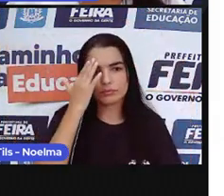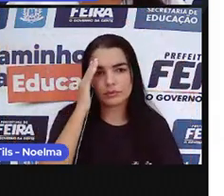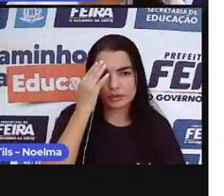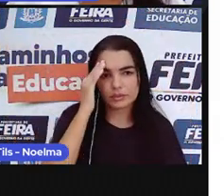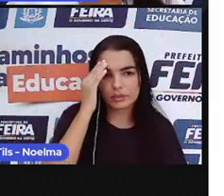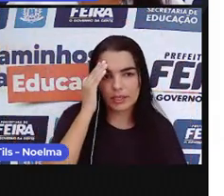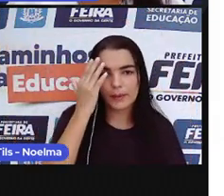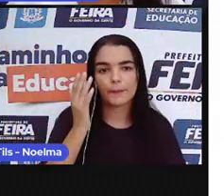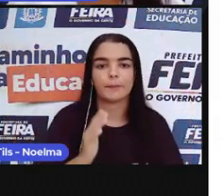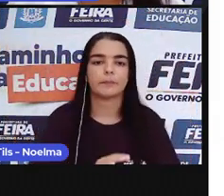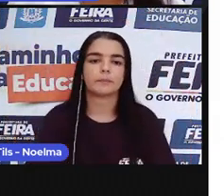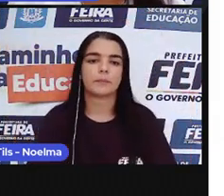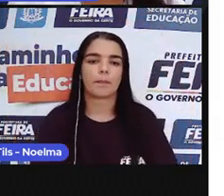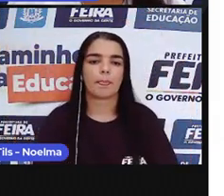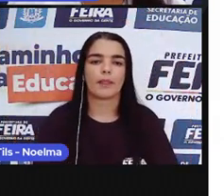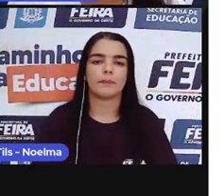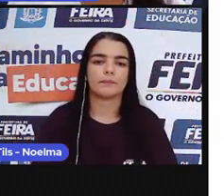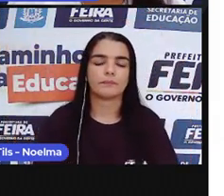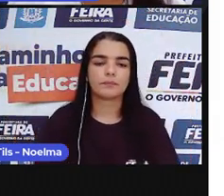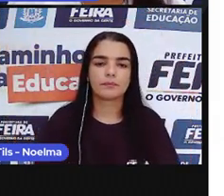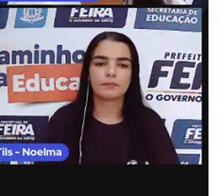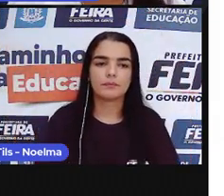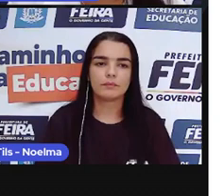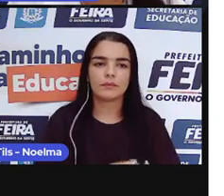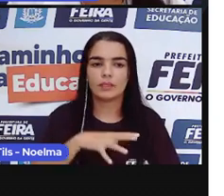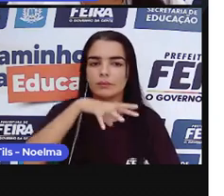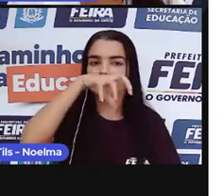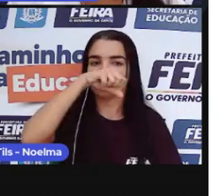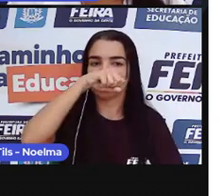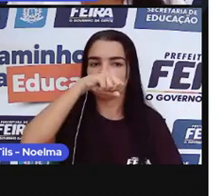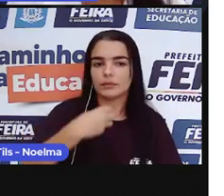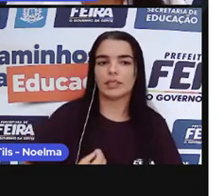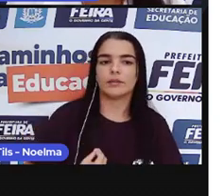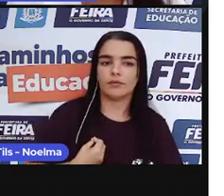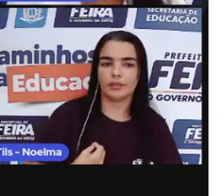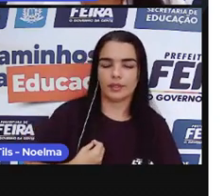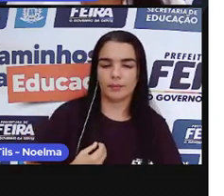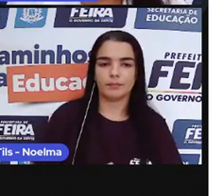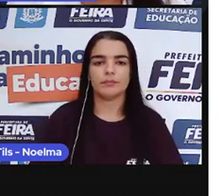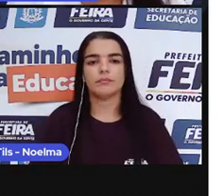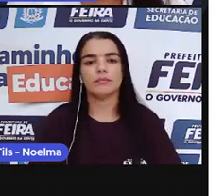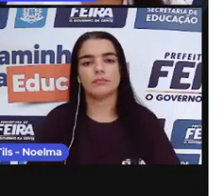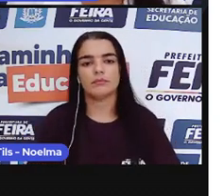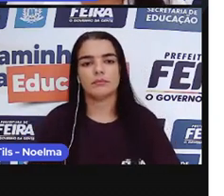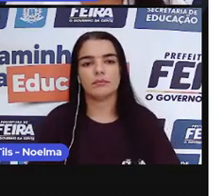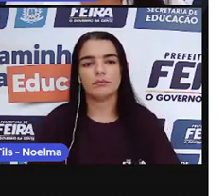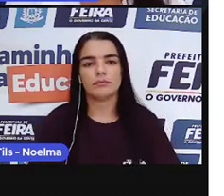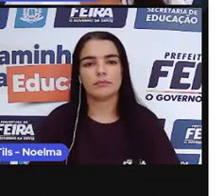oxigênio, que é o gás puro, o gás limpo que a gente precisa para poder sobreviver.